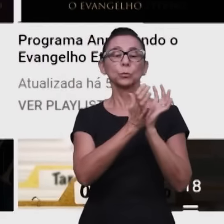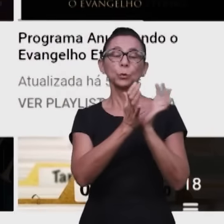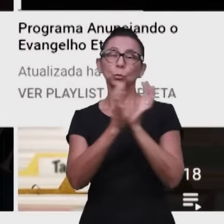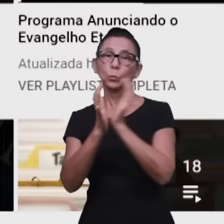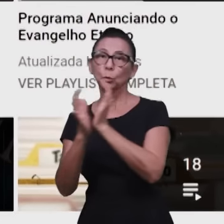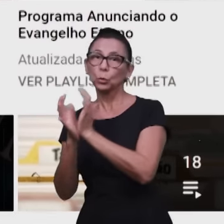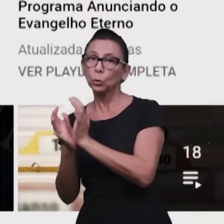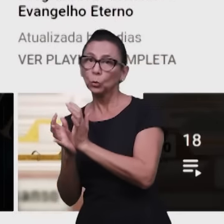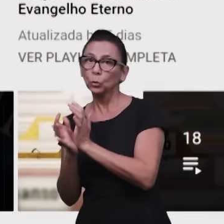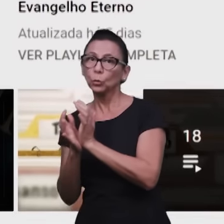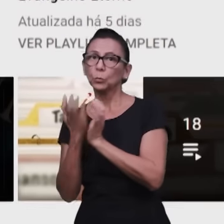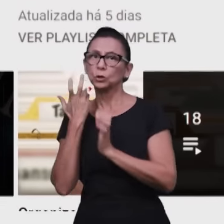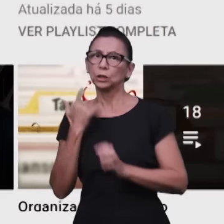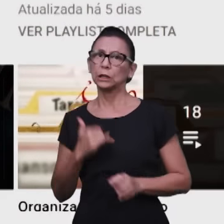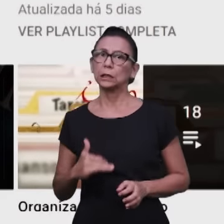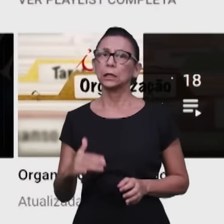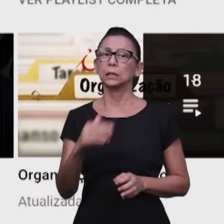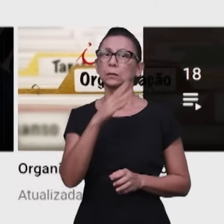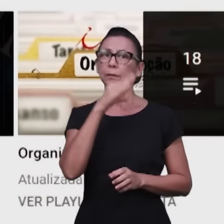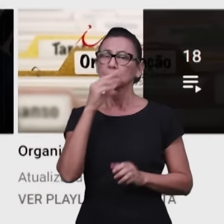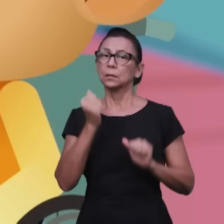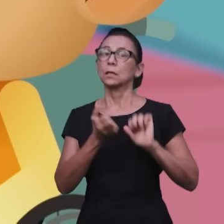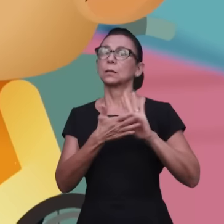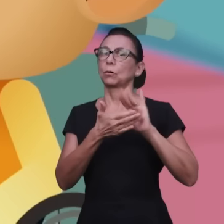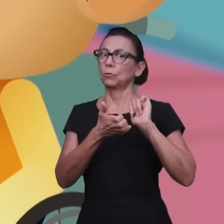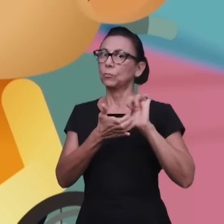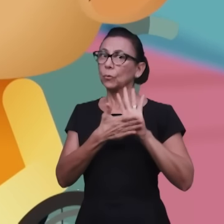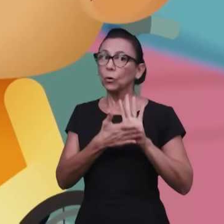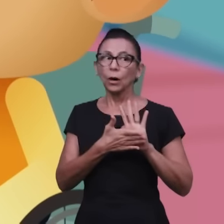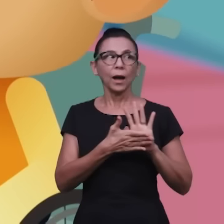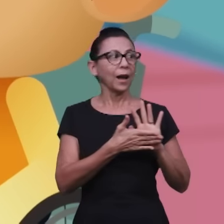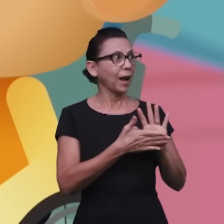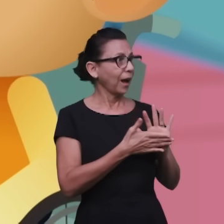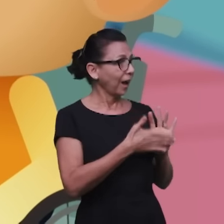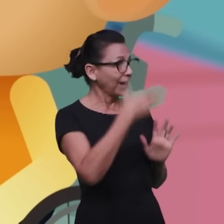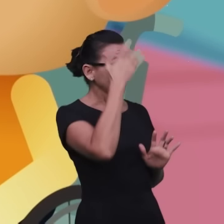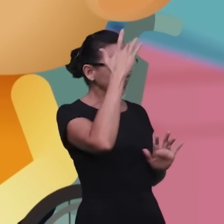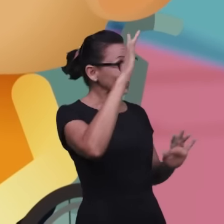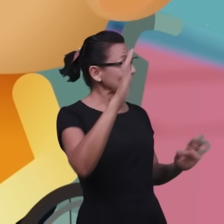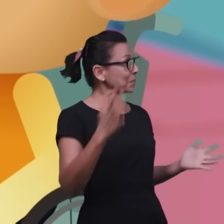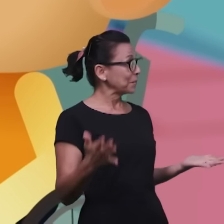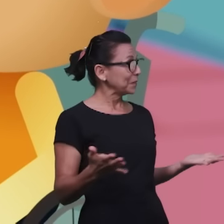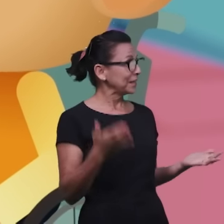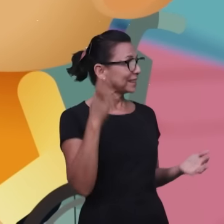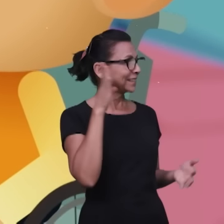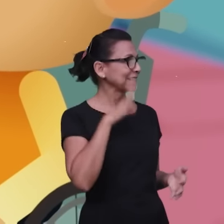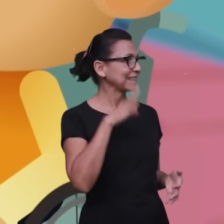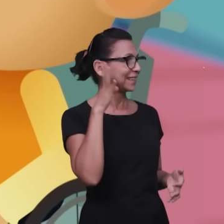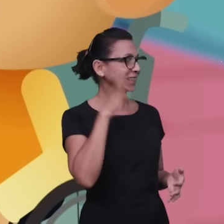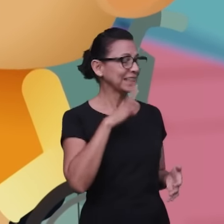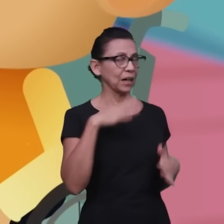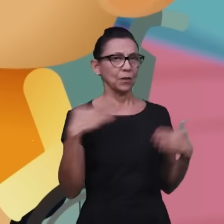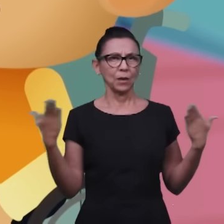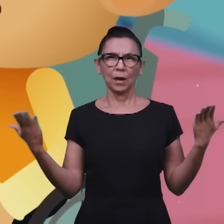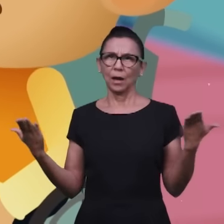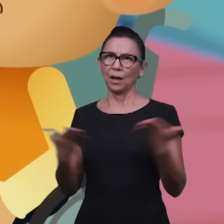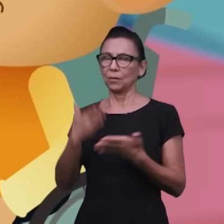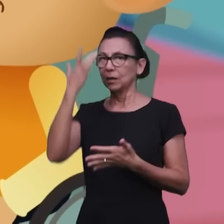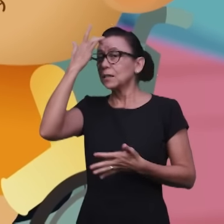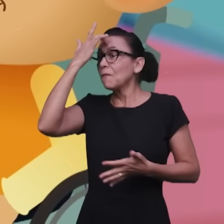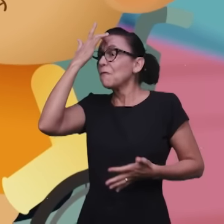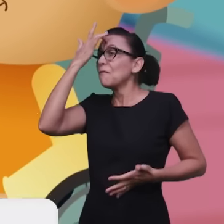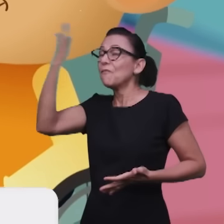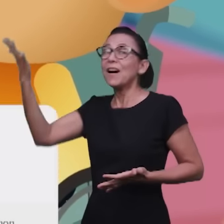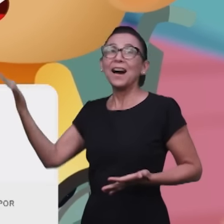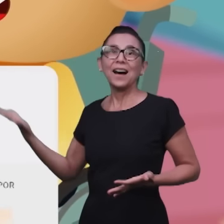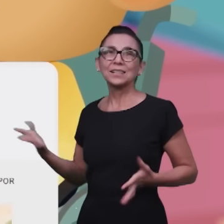classes e até os louvores de crianças e da igreja. Guguinha, eu não sabia disso. Que legal! Agora fica muito mais fácil